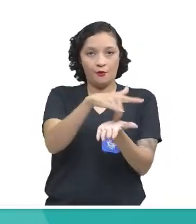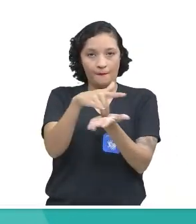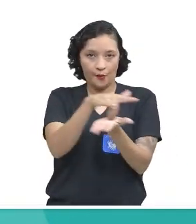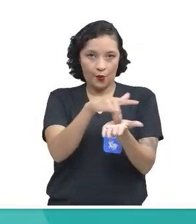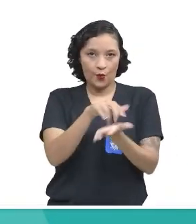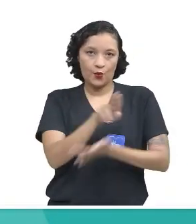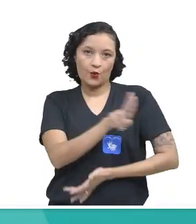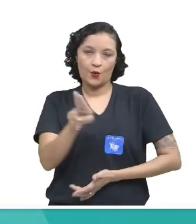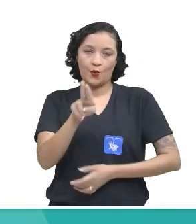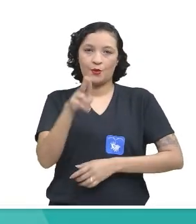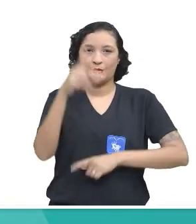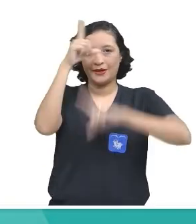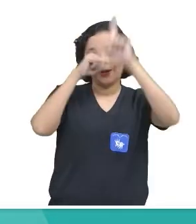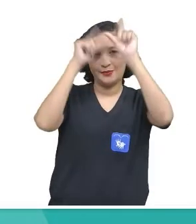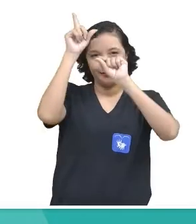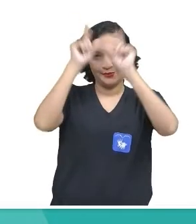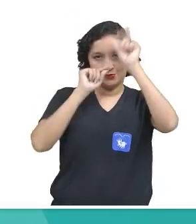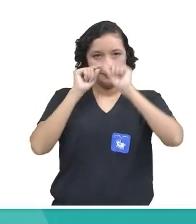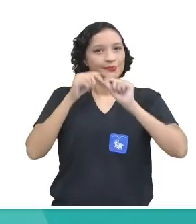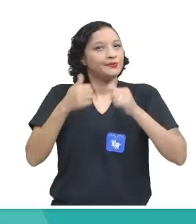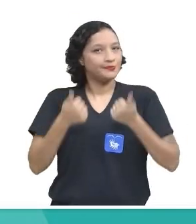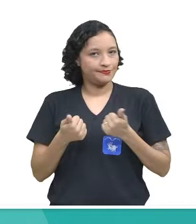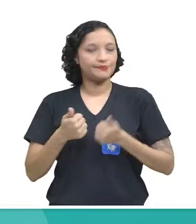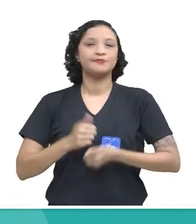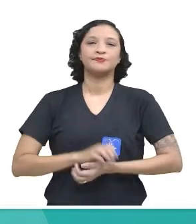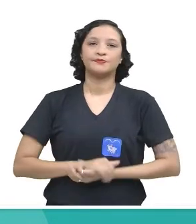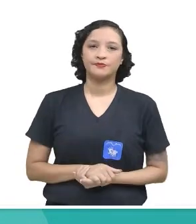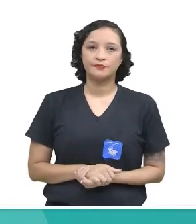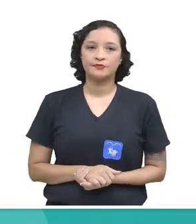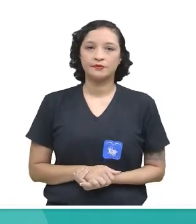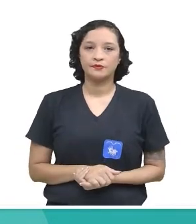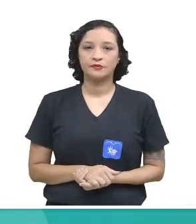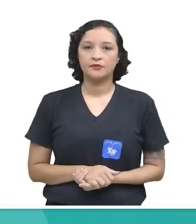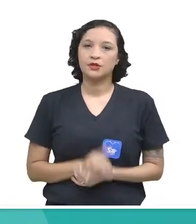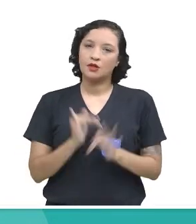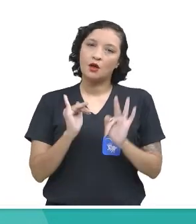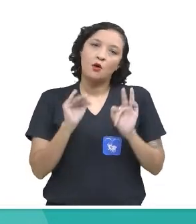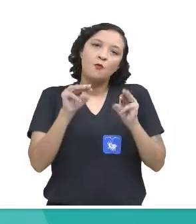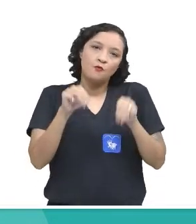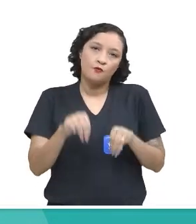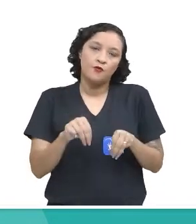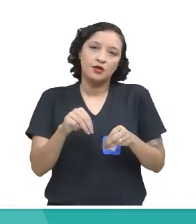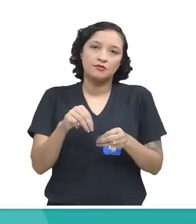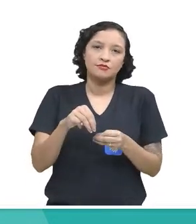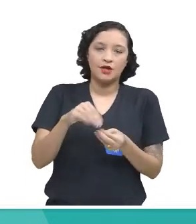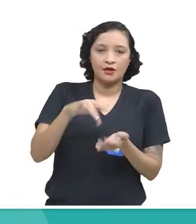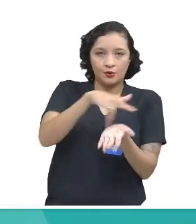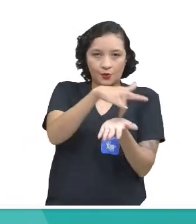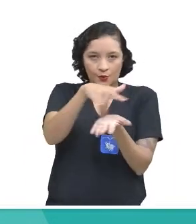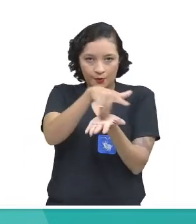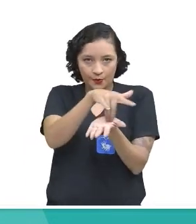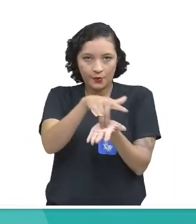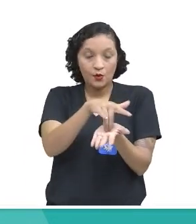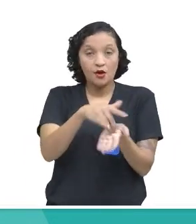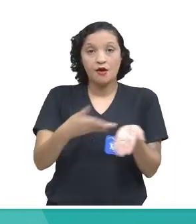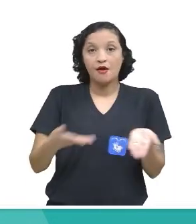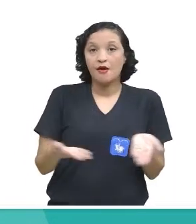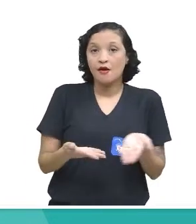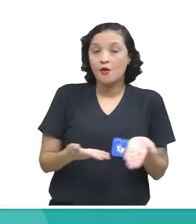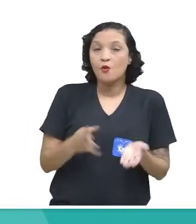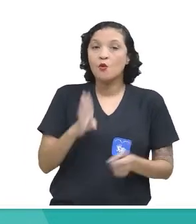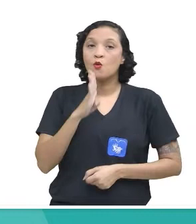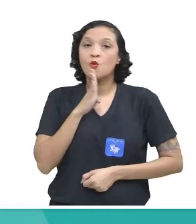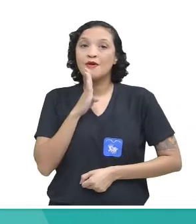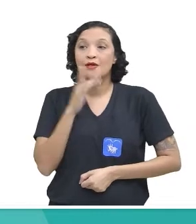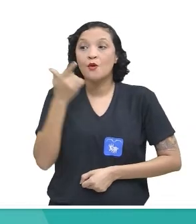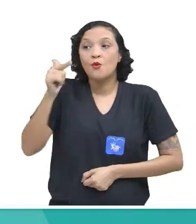Caprichoso, certo? Muito bem, então assim nós finalizamos essa parte do boi bumbá e vamos para uma outra dança